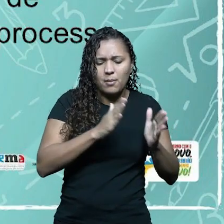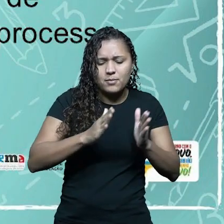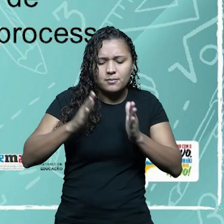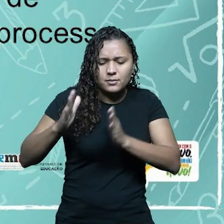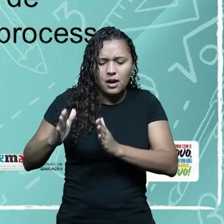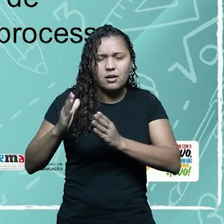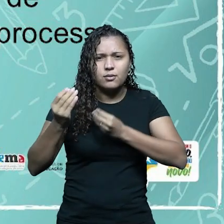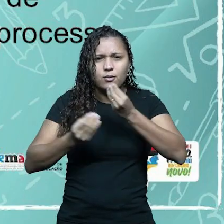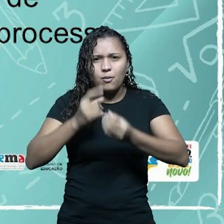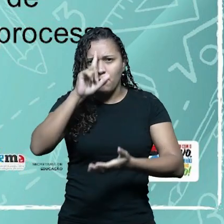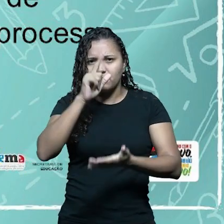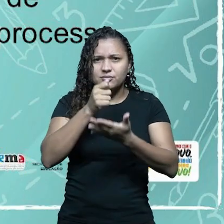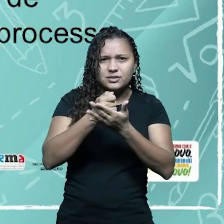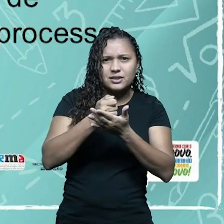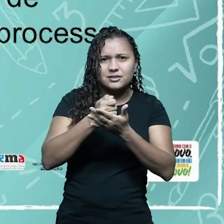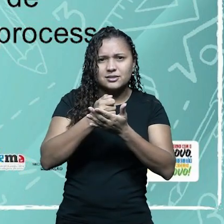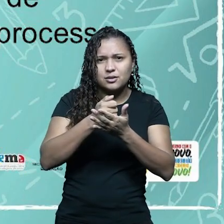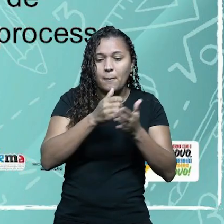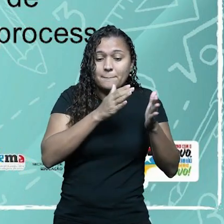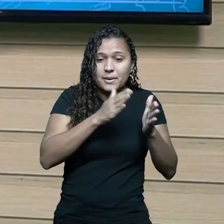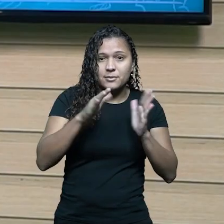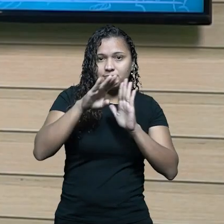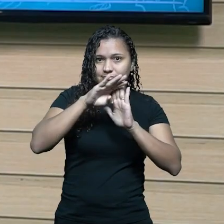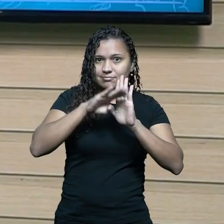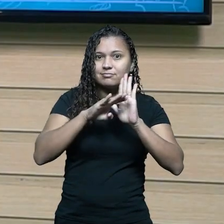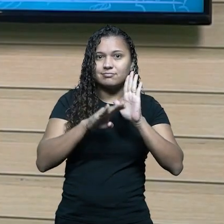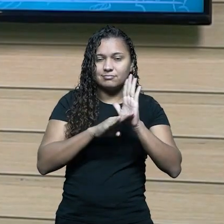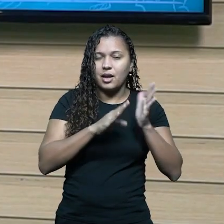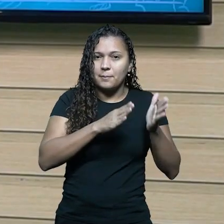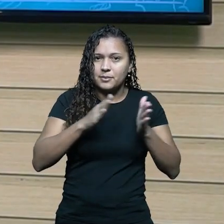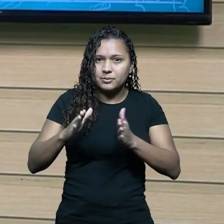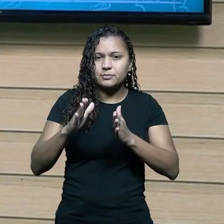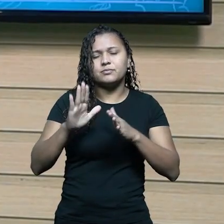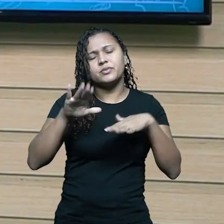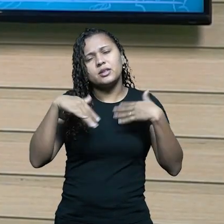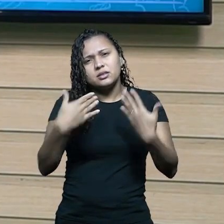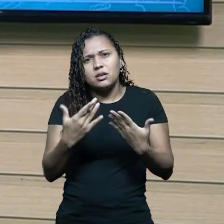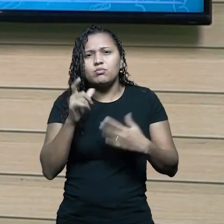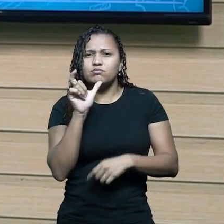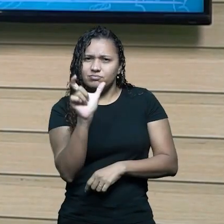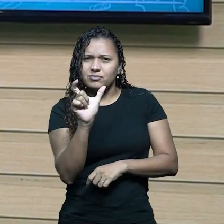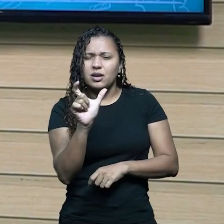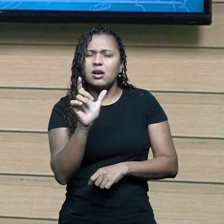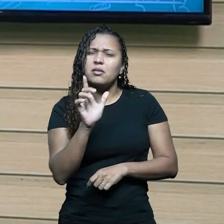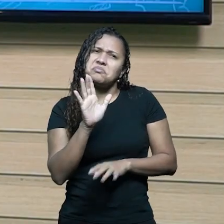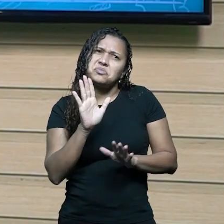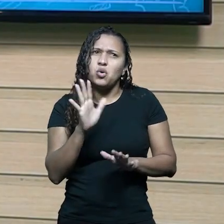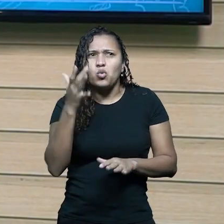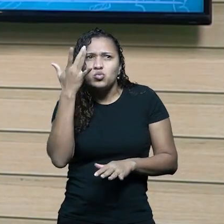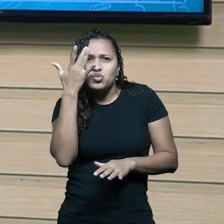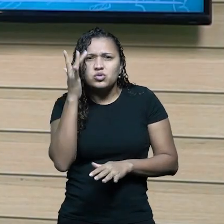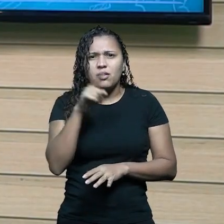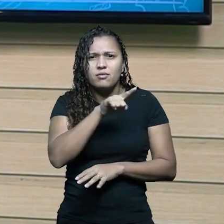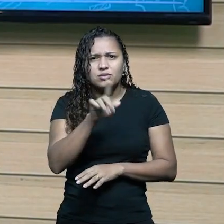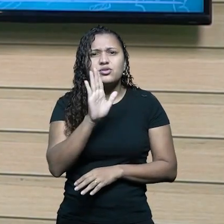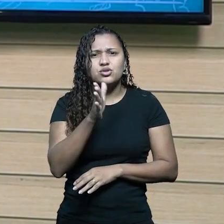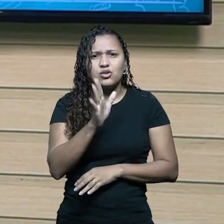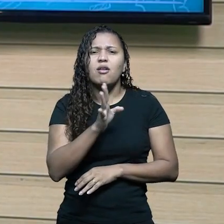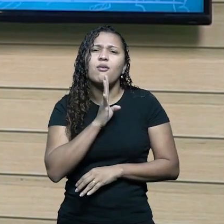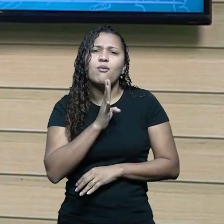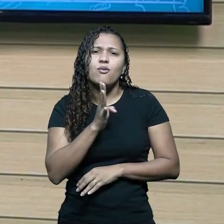processamento e as decisões tomadas durante o processo. Fluxograma, talvez vocês já tenham visto na sala de aula